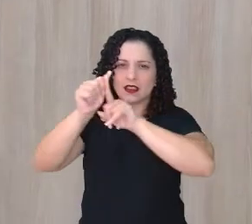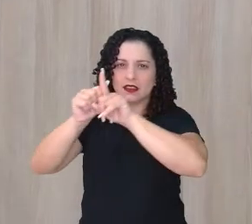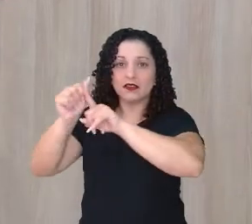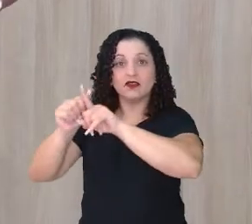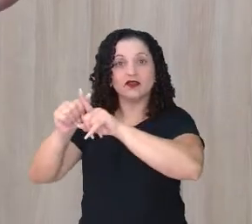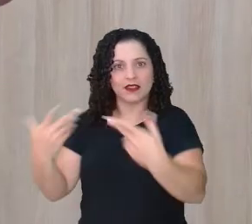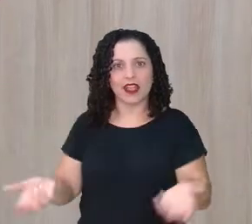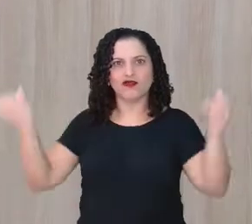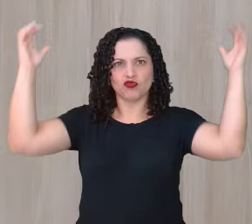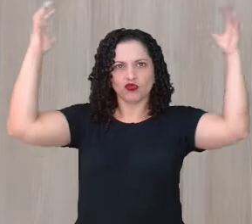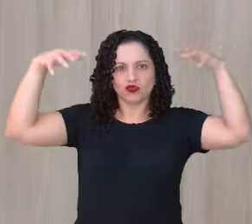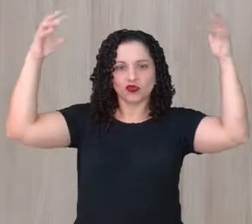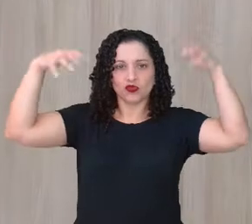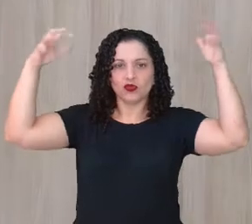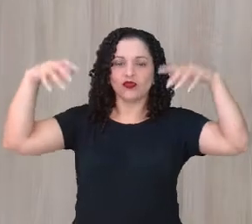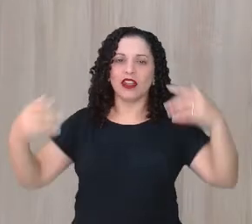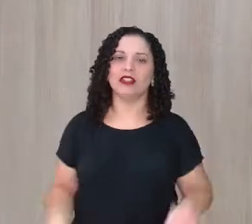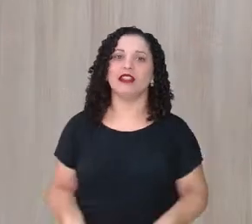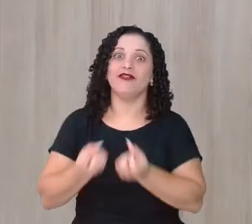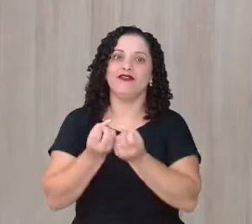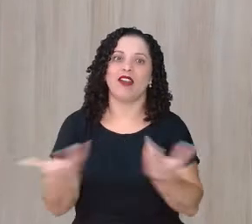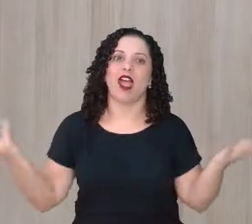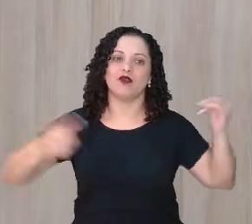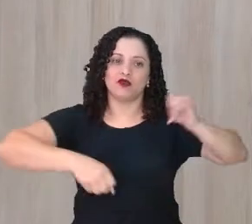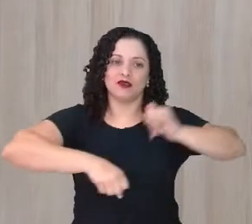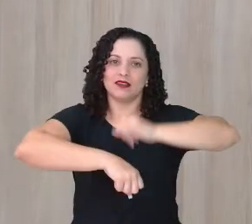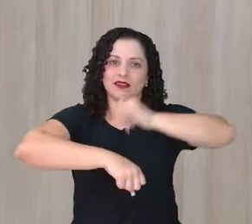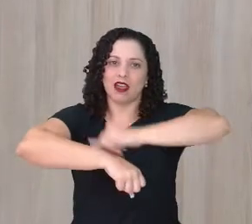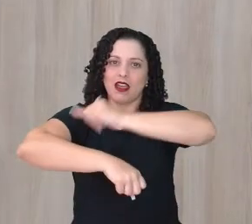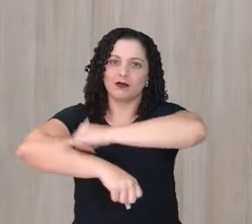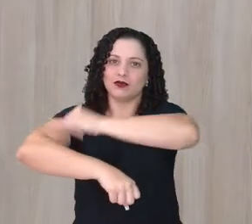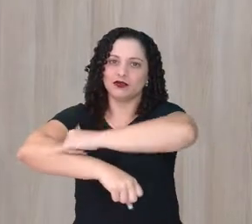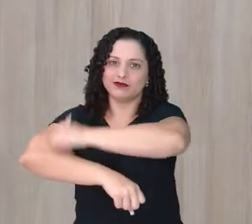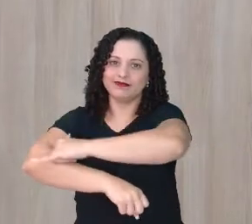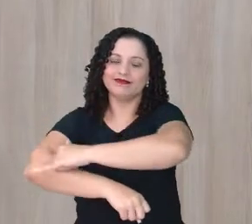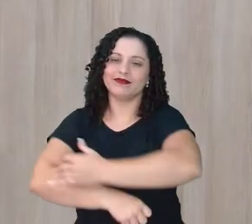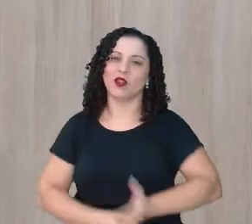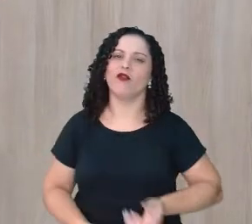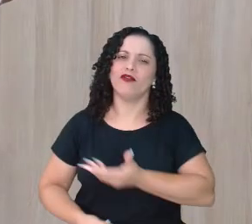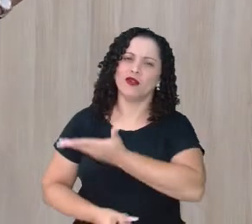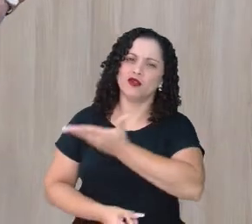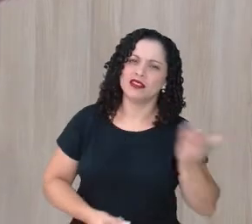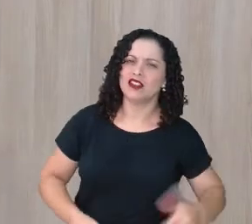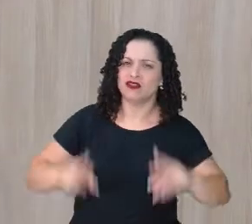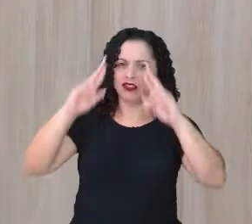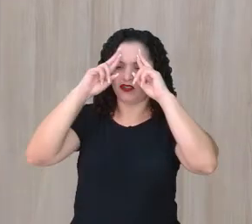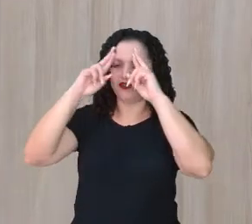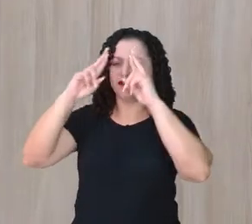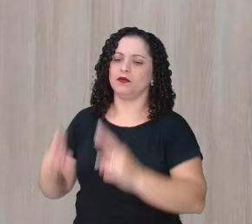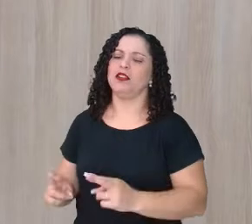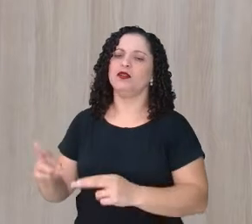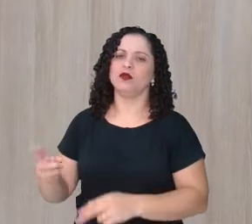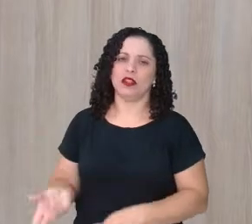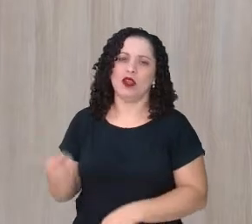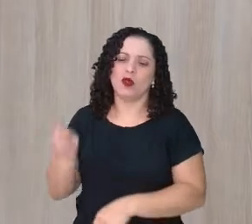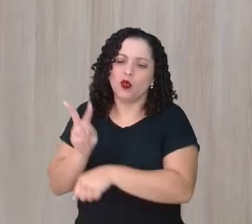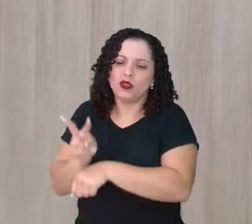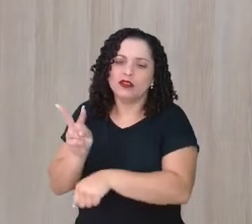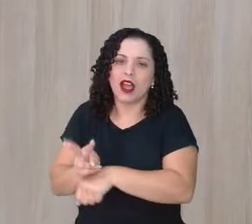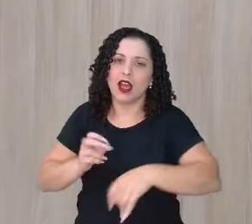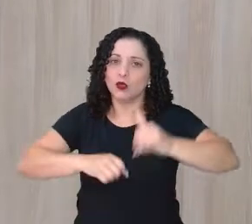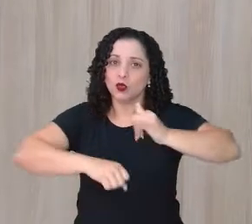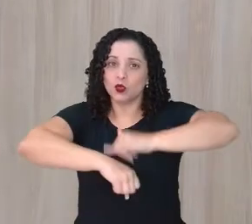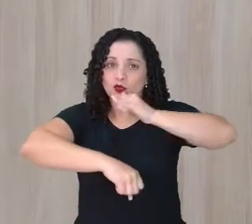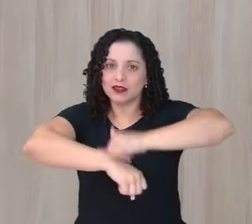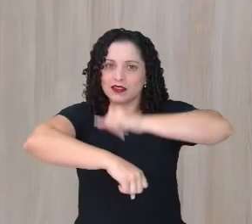Então aí hoje o meu cuidado vai em relação a ele, né? Então tenham respeito, tenham cuidado com ele. Eles